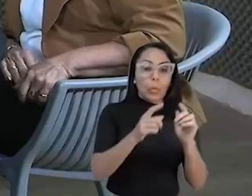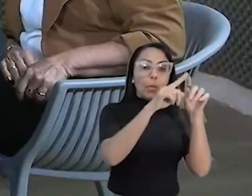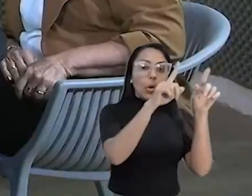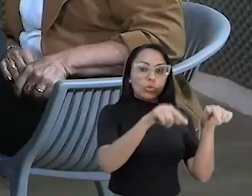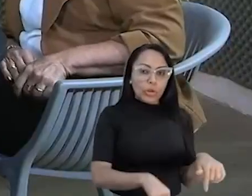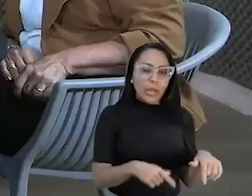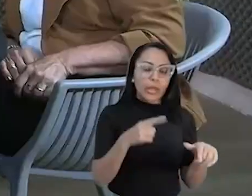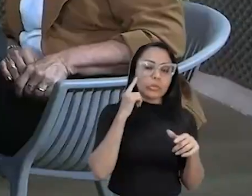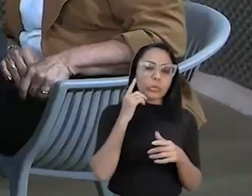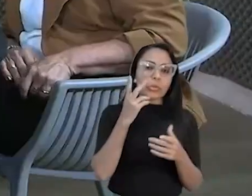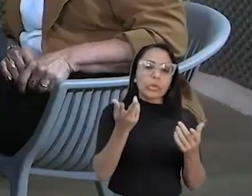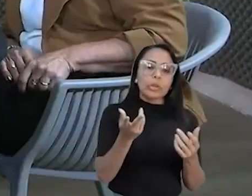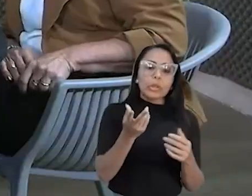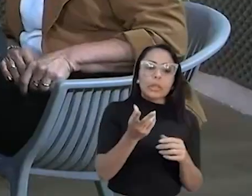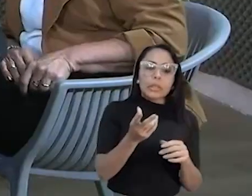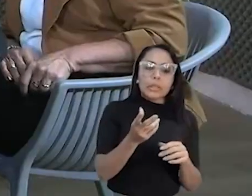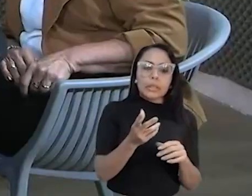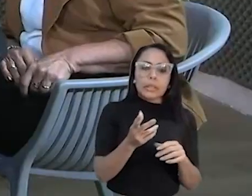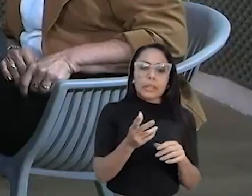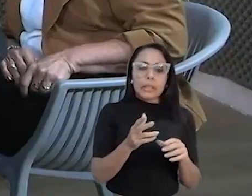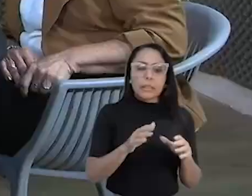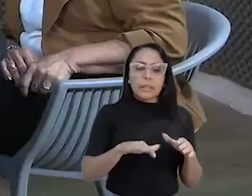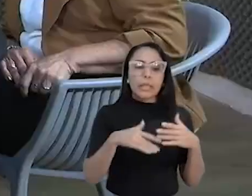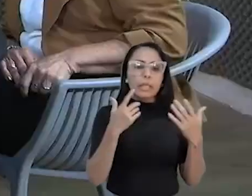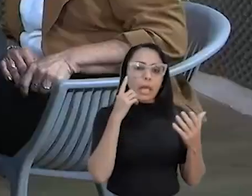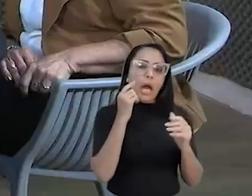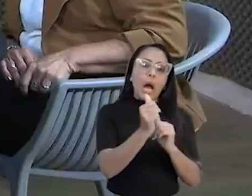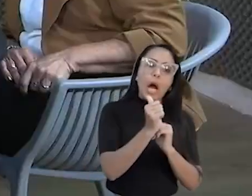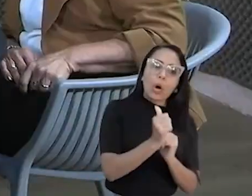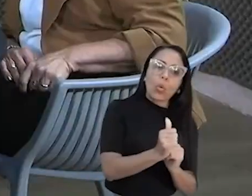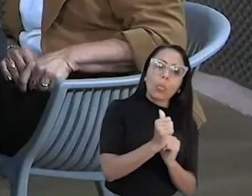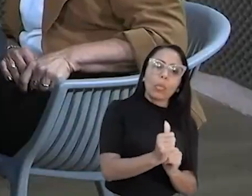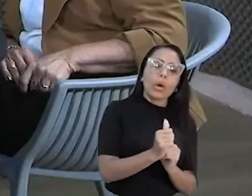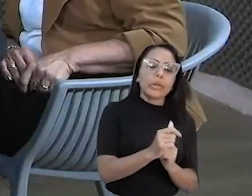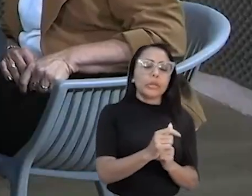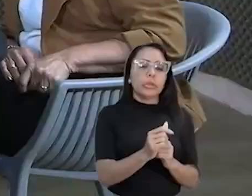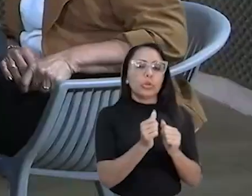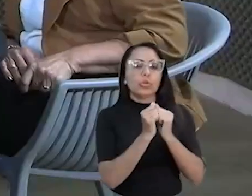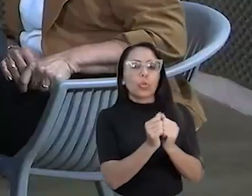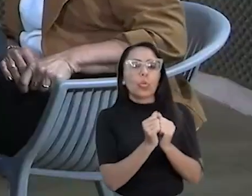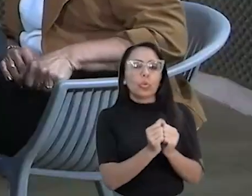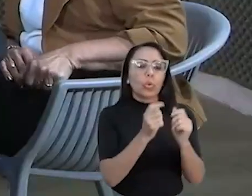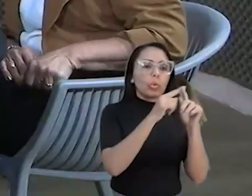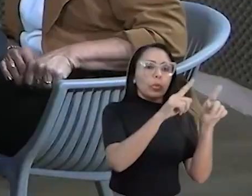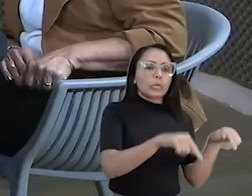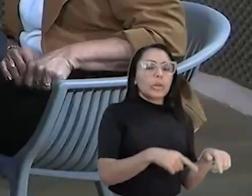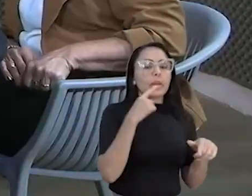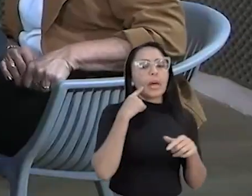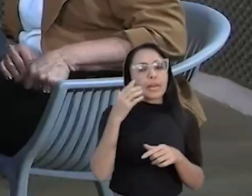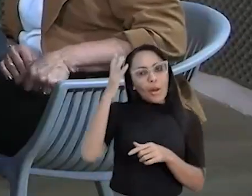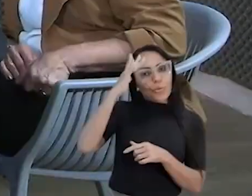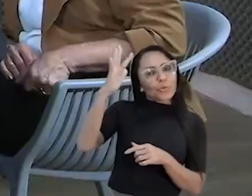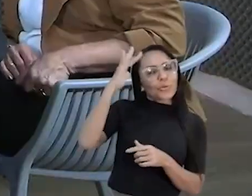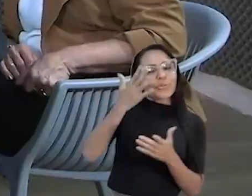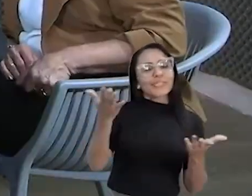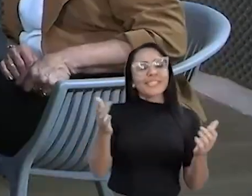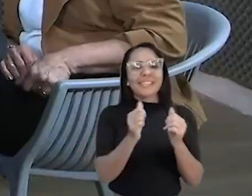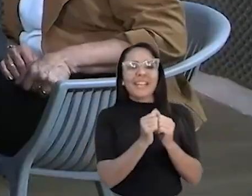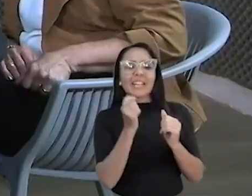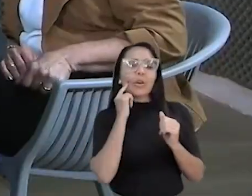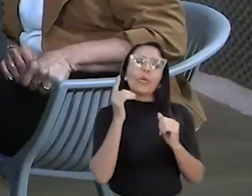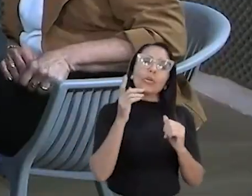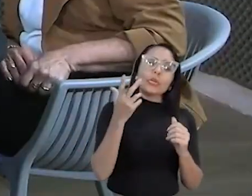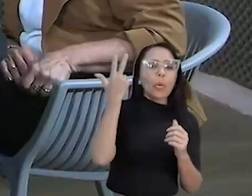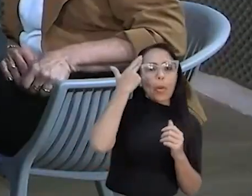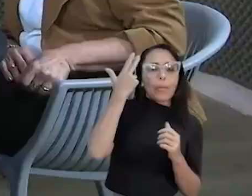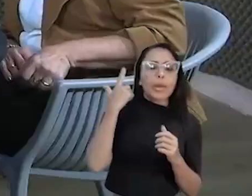projeto de sinalização que ele acompanhe junto com o projeto de arquitetura. É um sonho fazer isso. Então, geralmente, o ambiente já